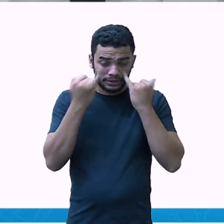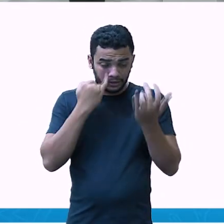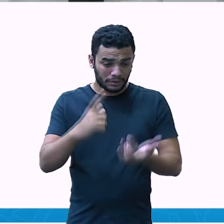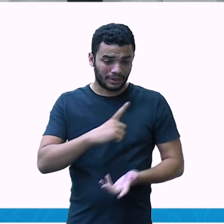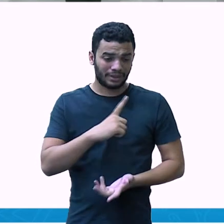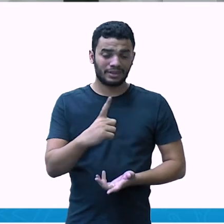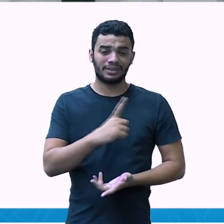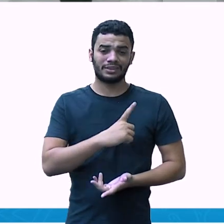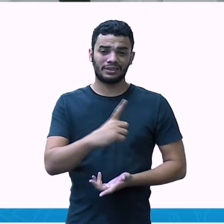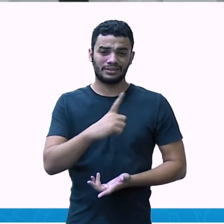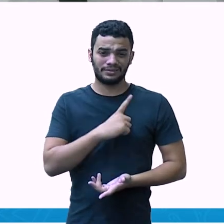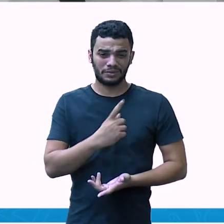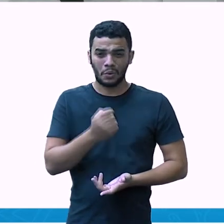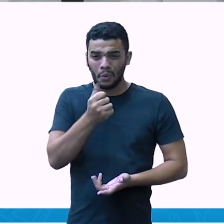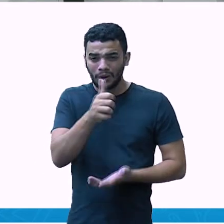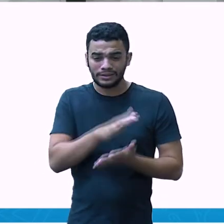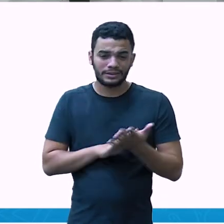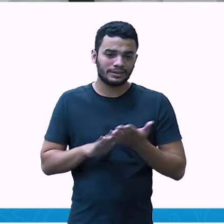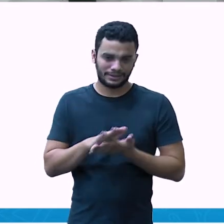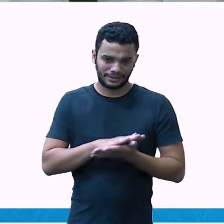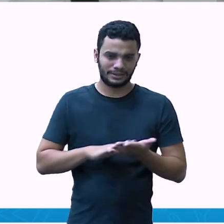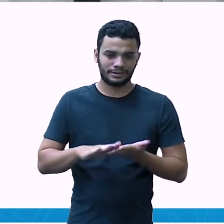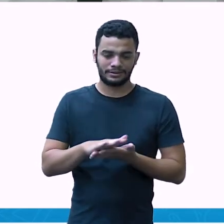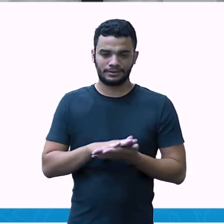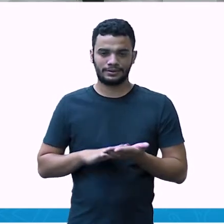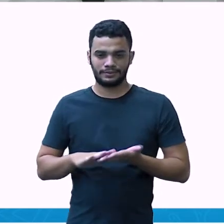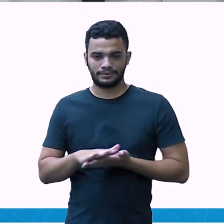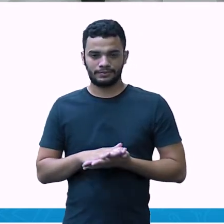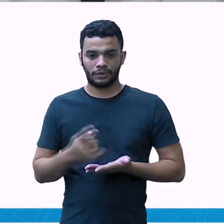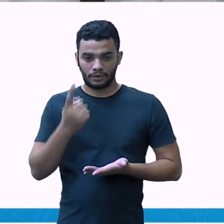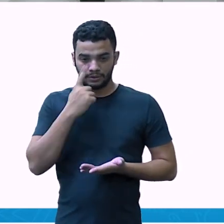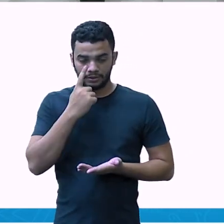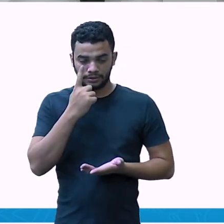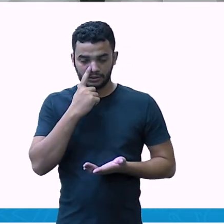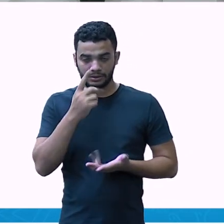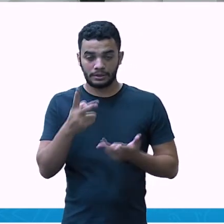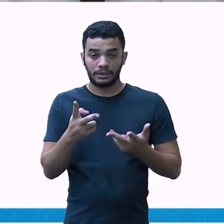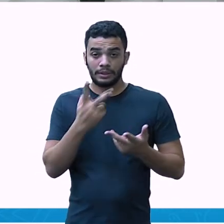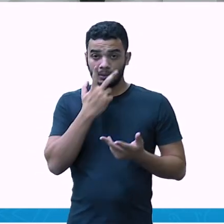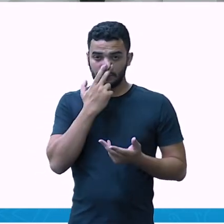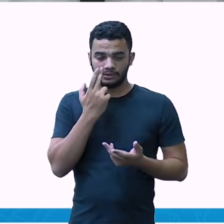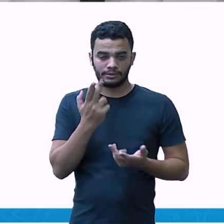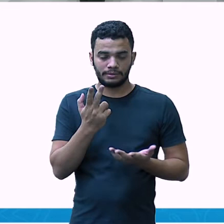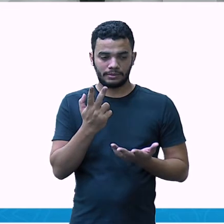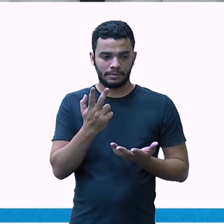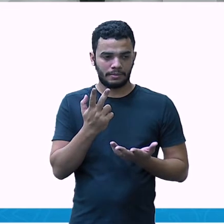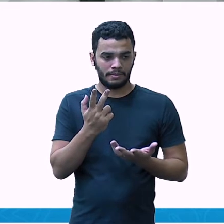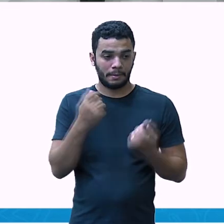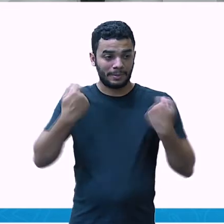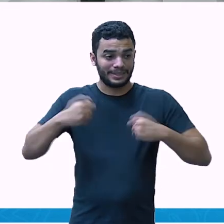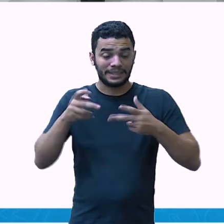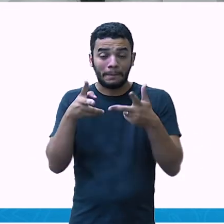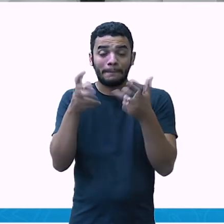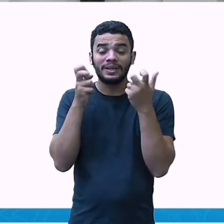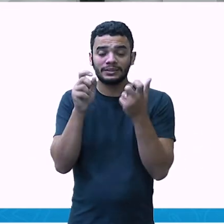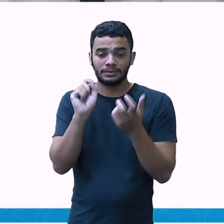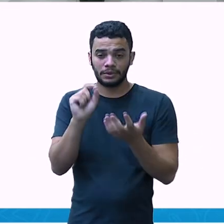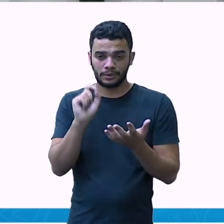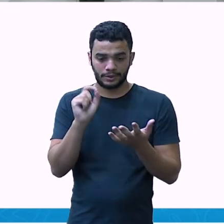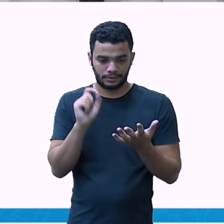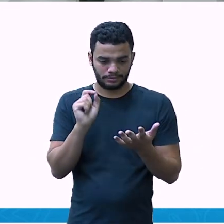nessa turma. Então, preste bastante atenção. Olha a minha legenda. Para cada um